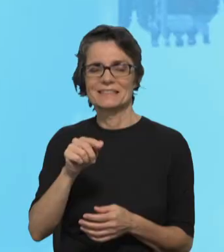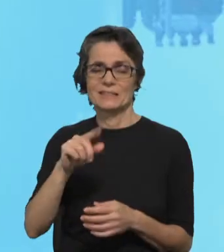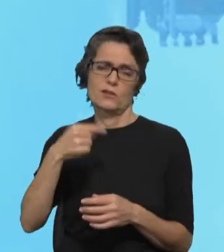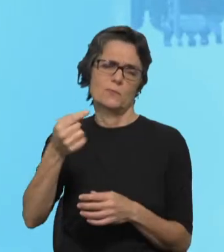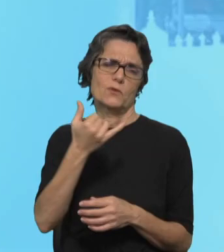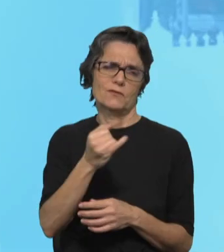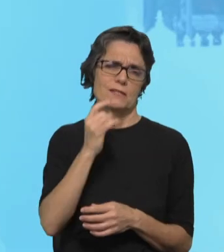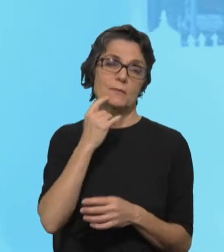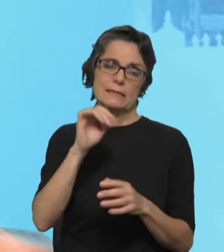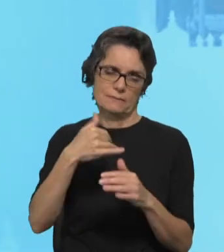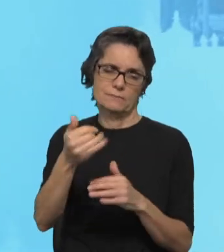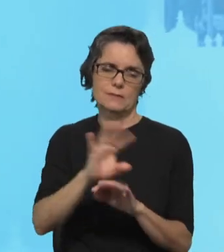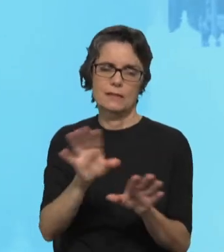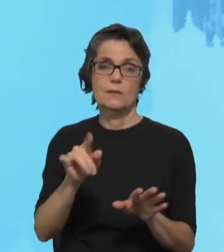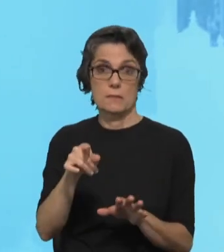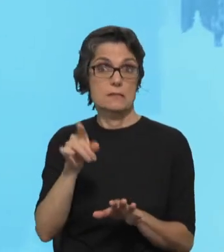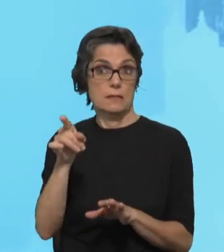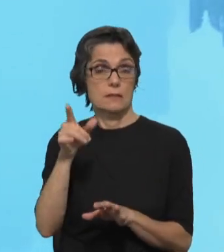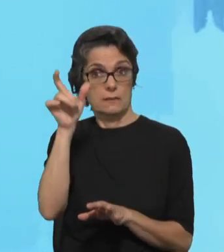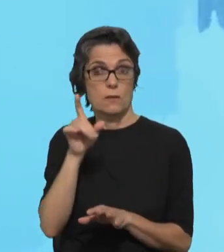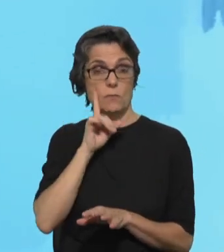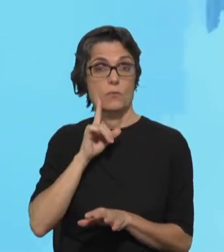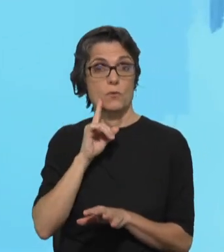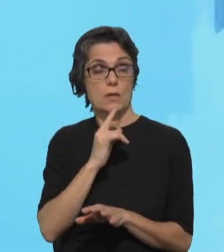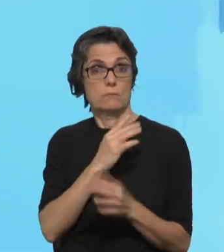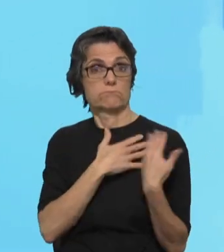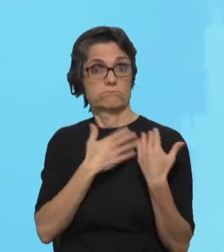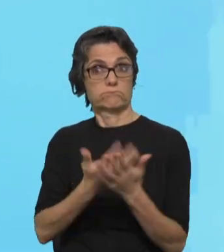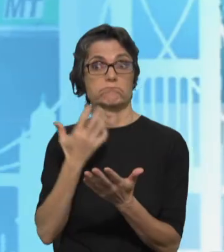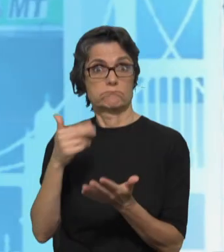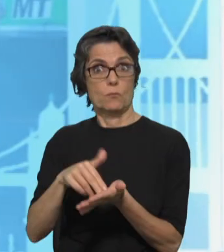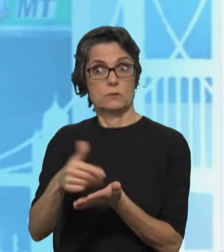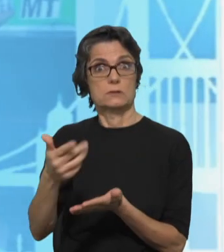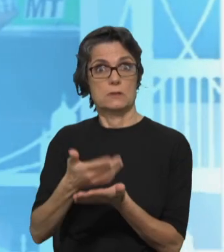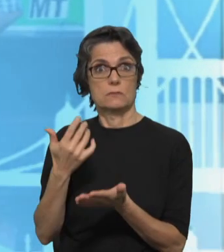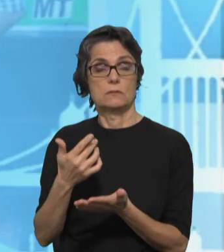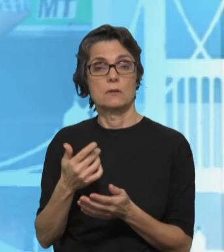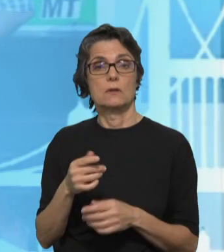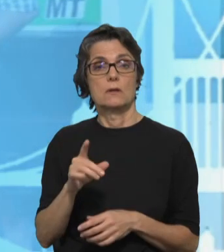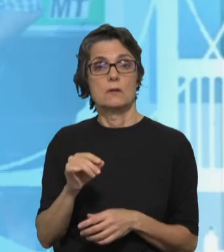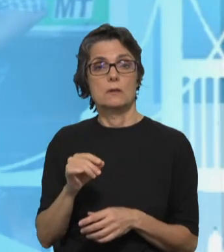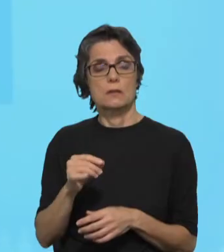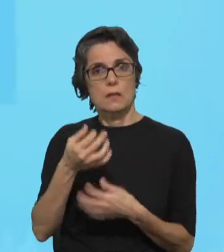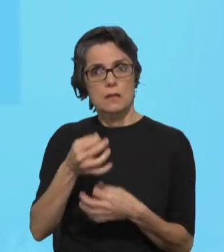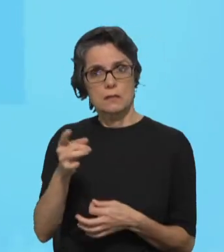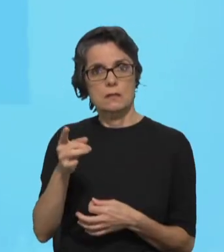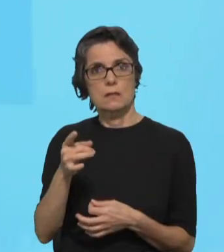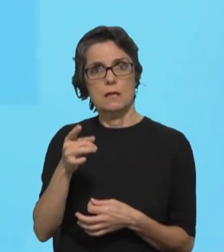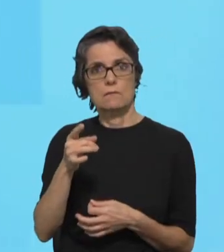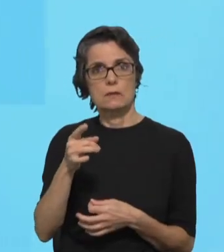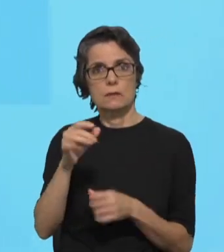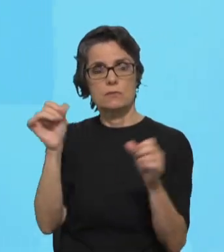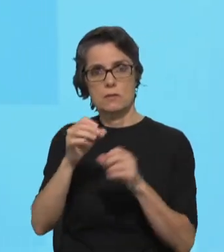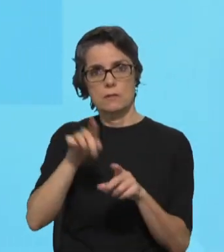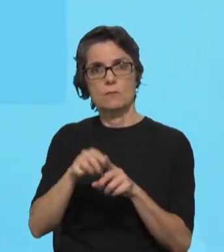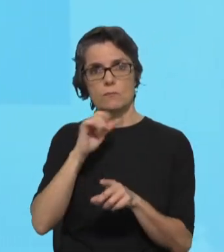mas ela já tinha um papel ativo até antes do 25 de Abril, exatamente, acreditando ali que o regime poderia mudar, como